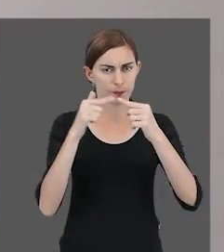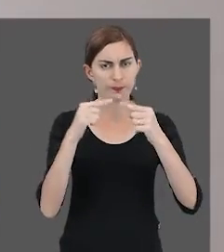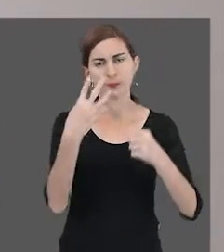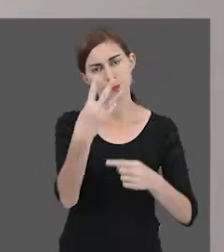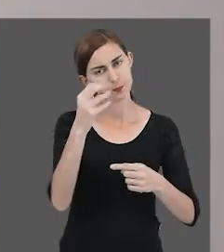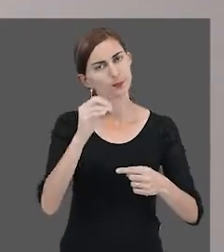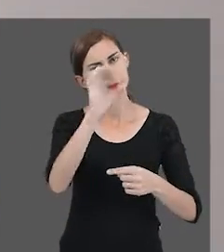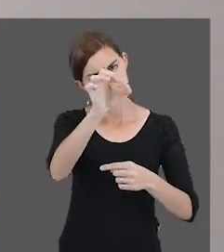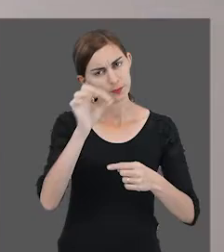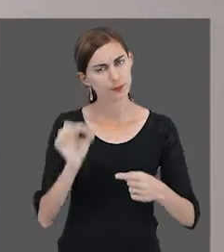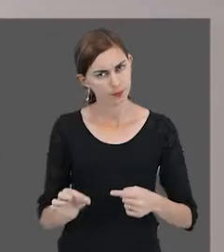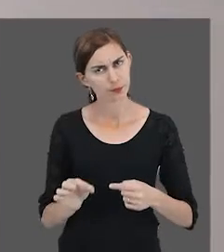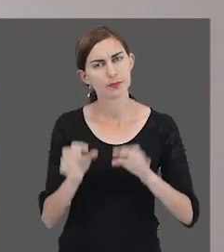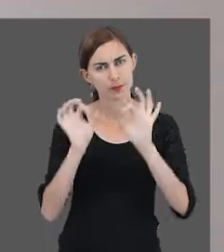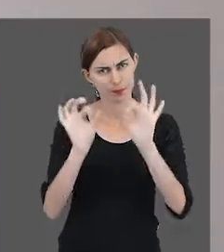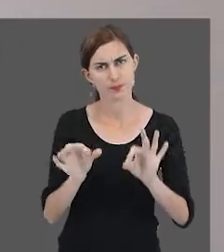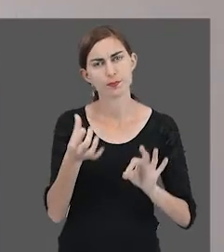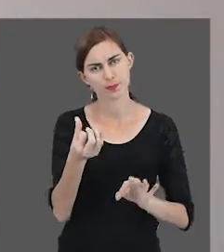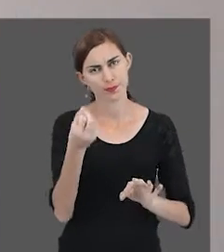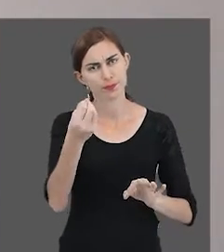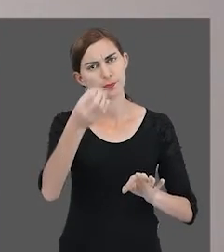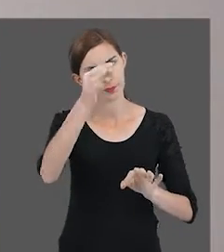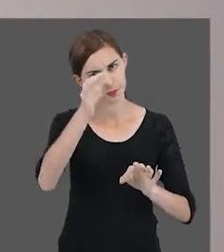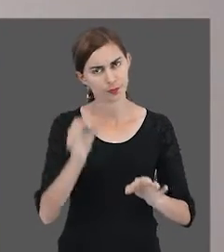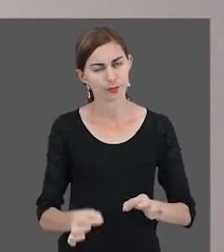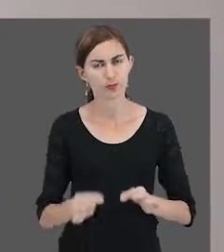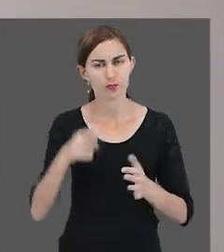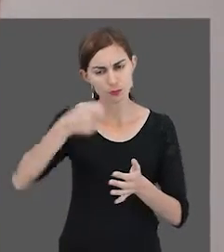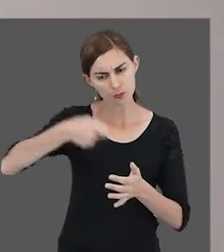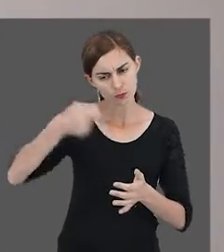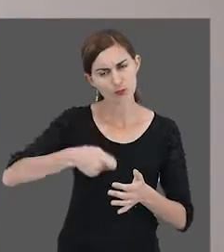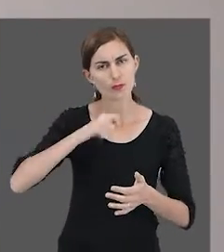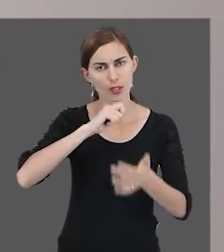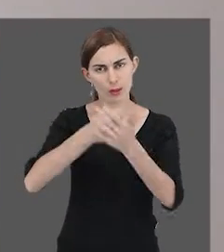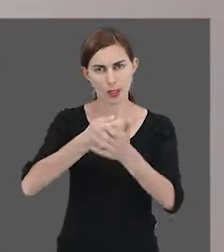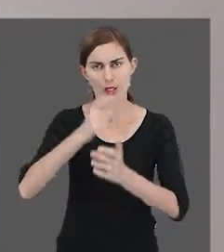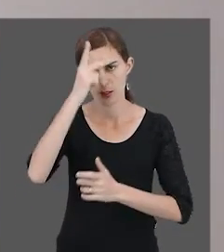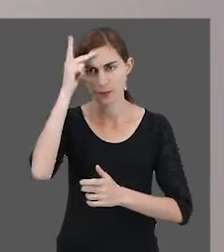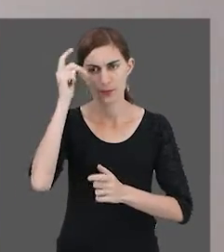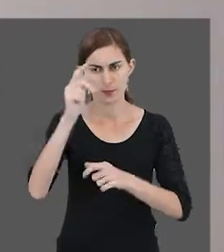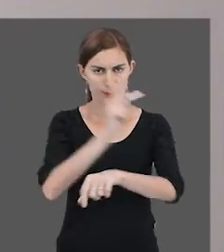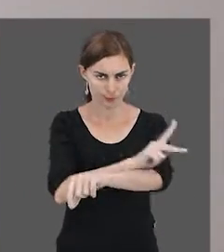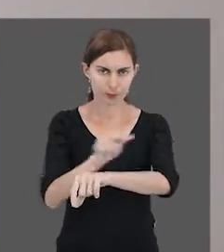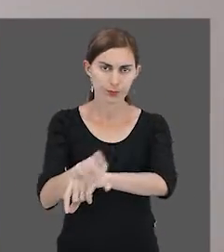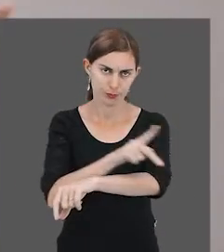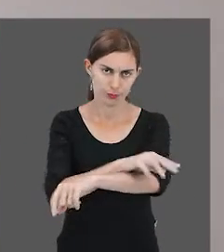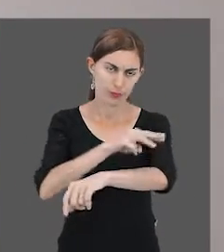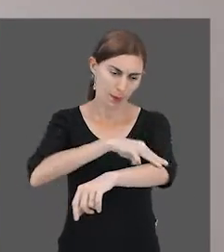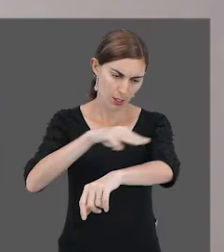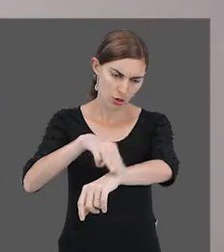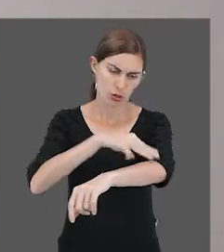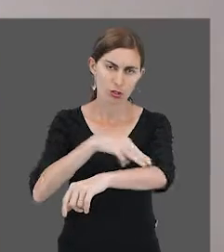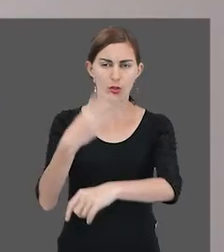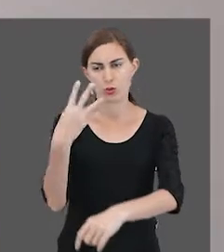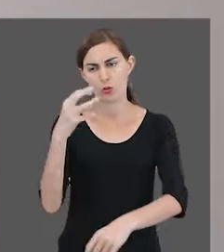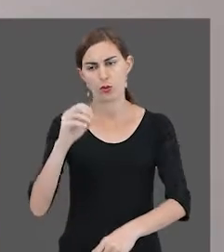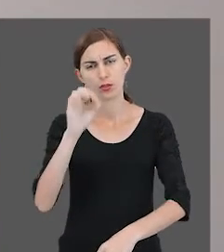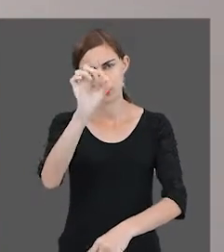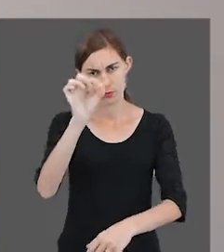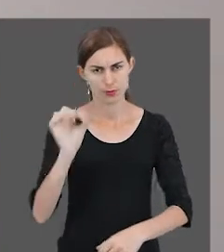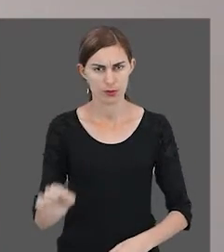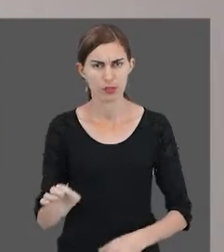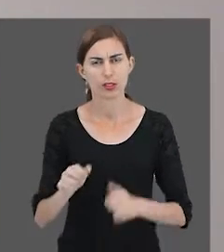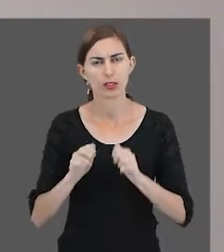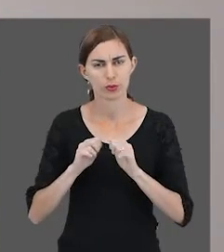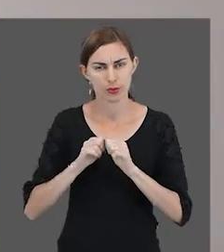40%, certo? Então, 60% obrigatoriamente deve ir para pagamento de pessoal do magistério e 40%